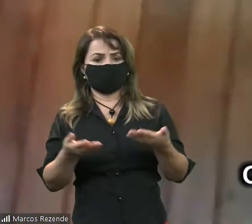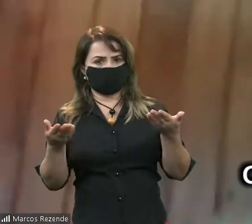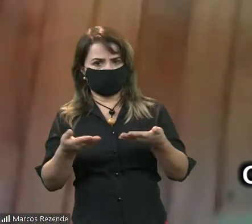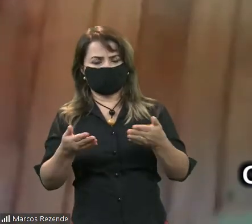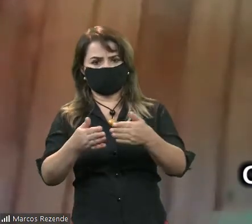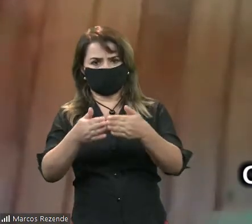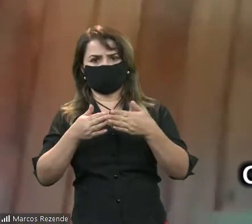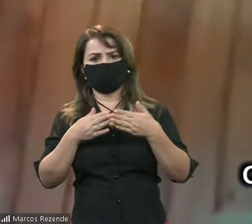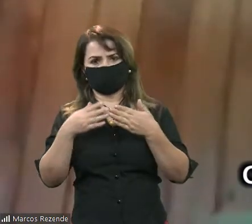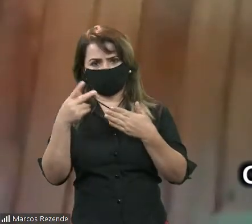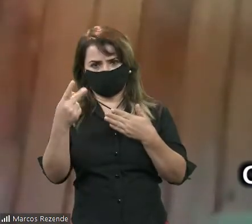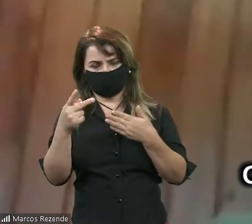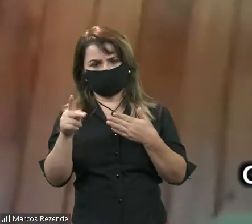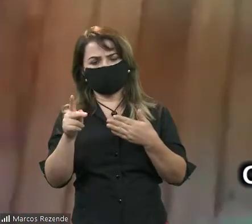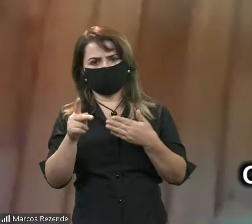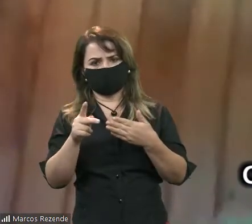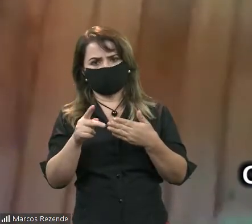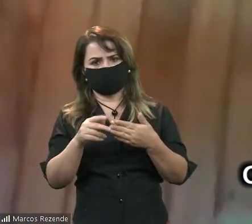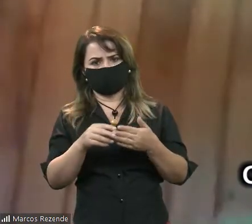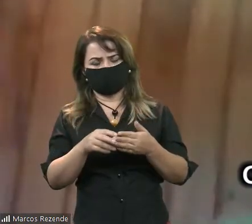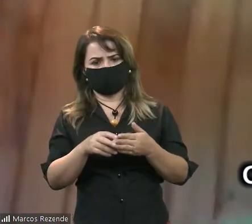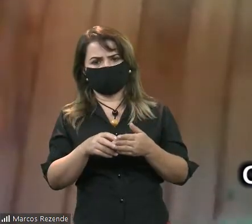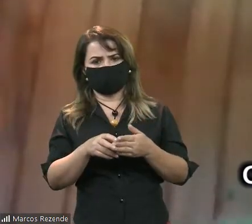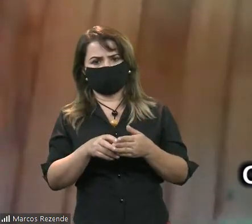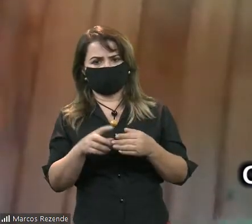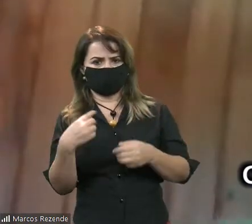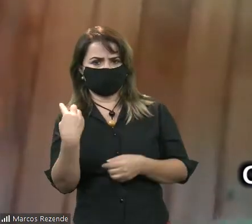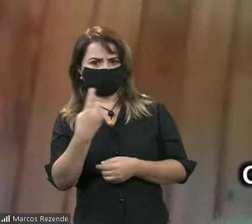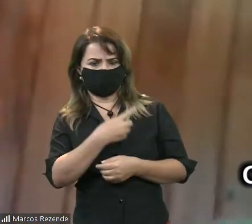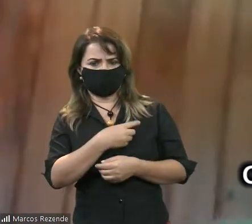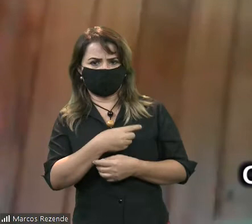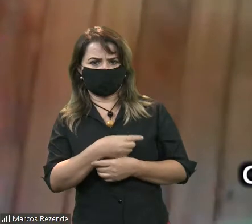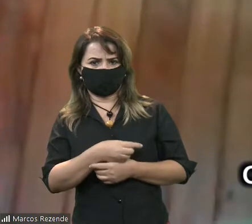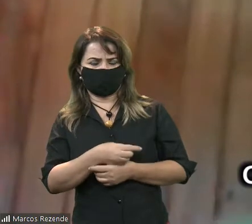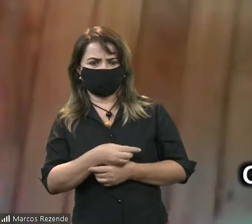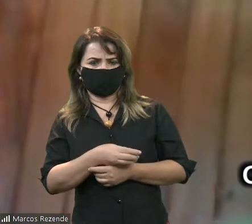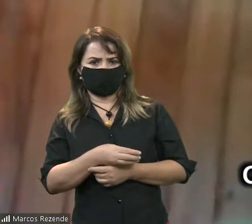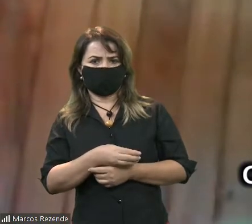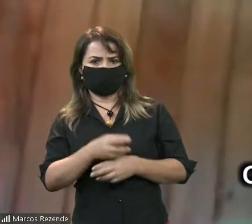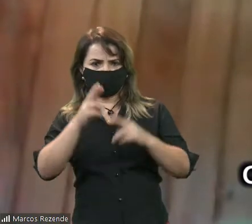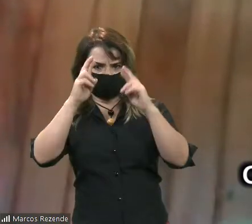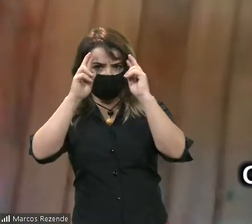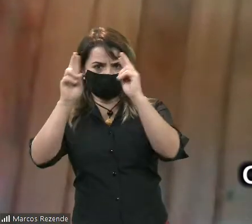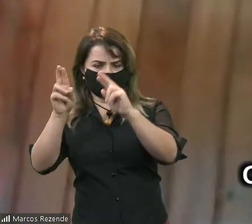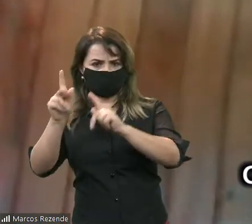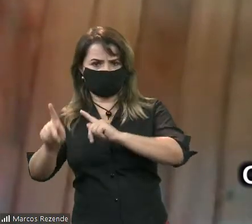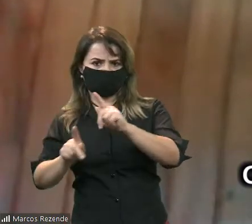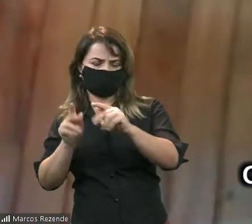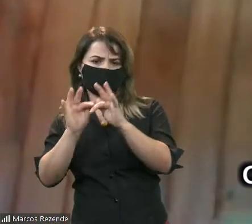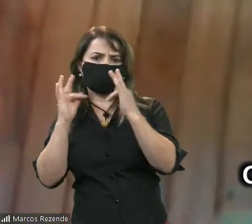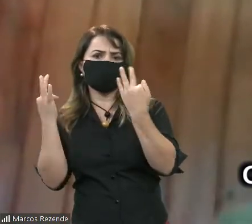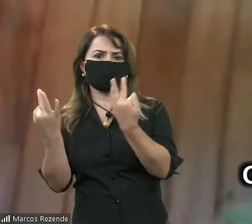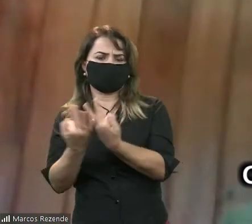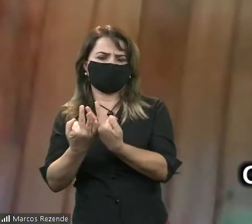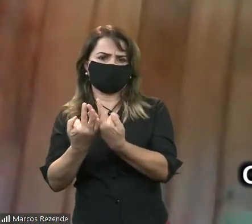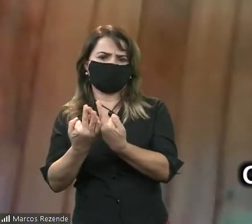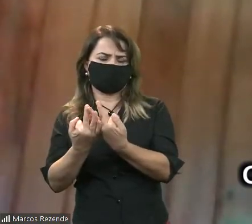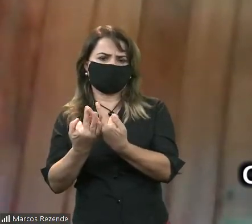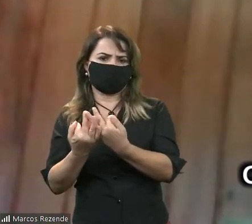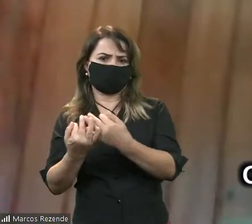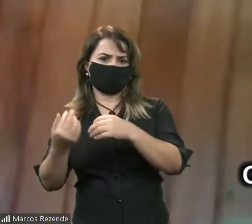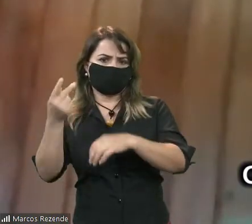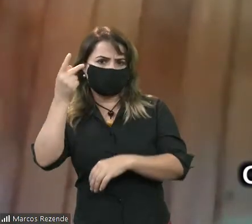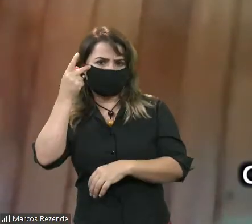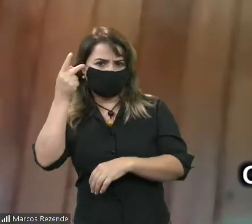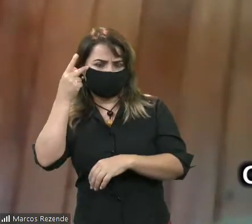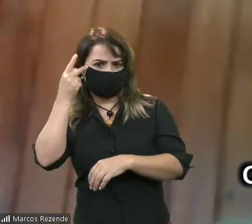momento de consternação para o nosso país e para todas essas famílias no estado de São Paulo, foram mais